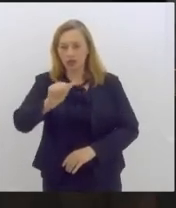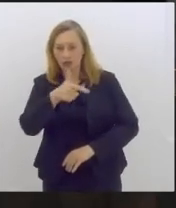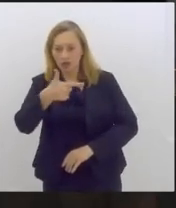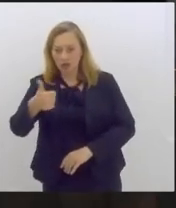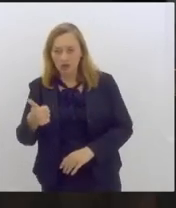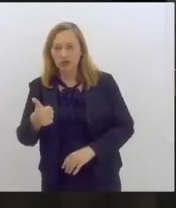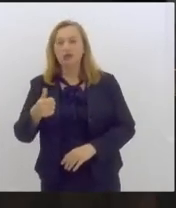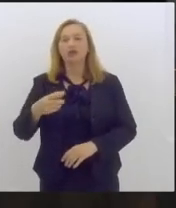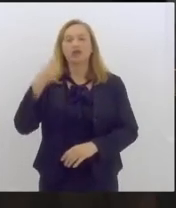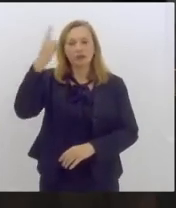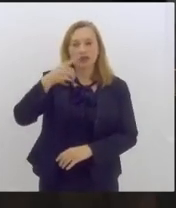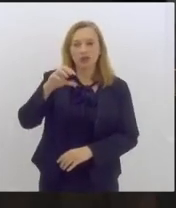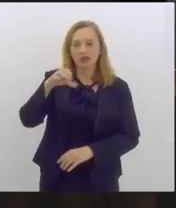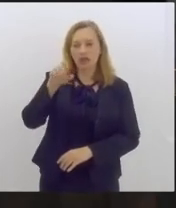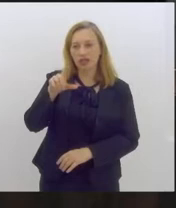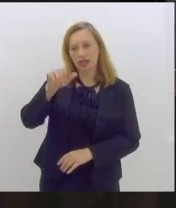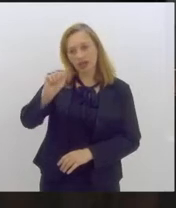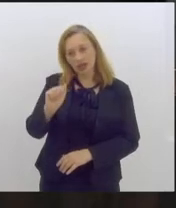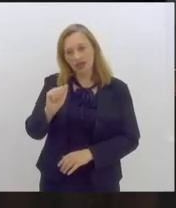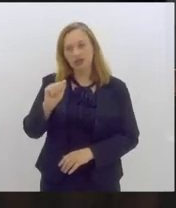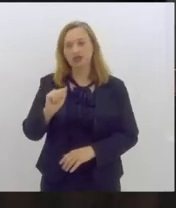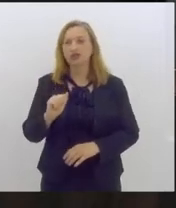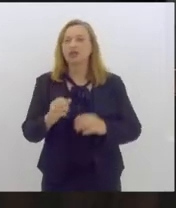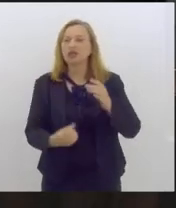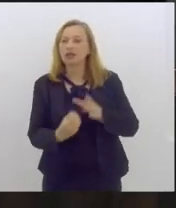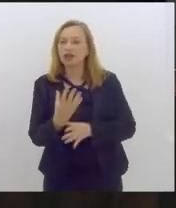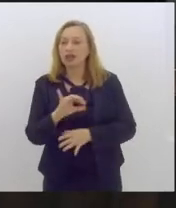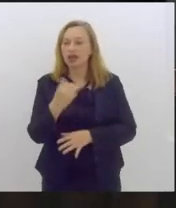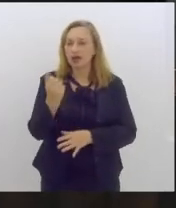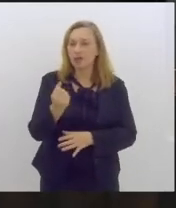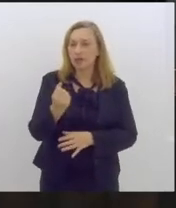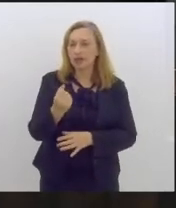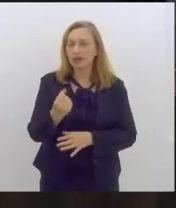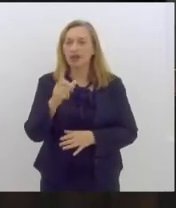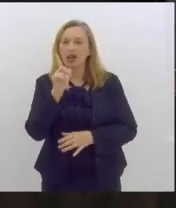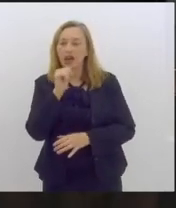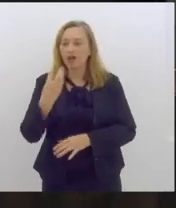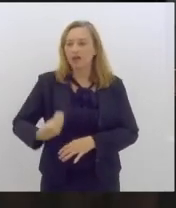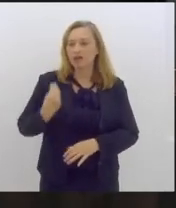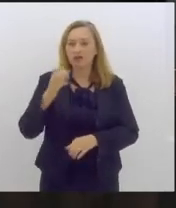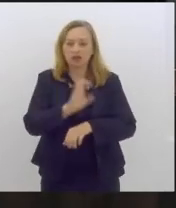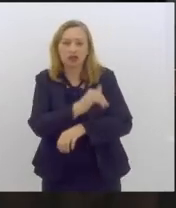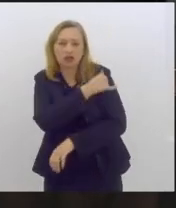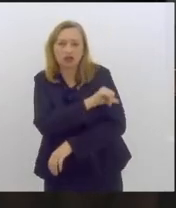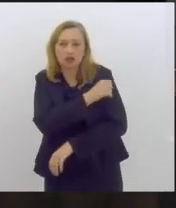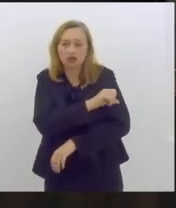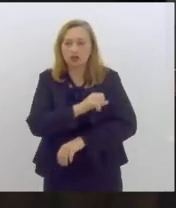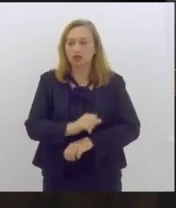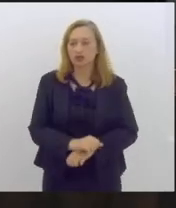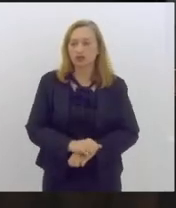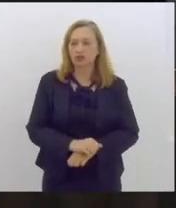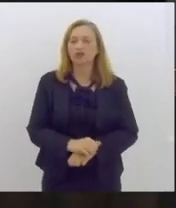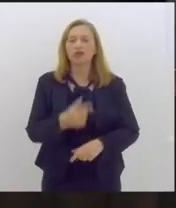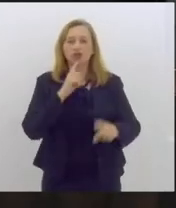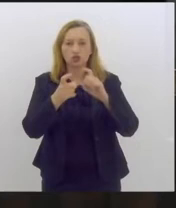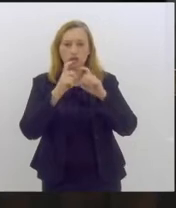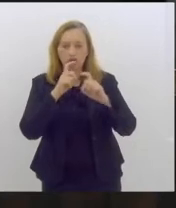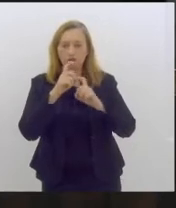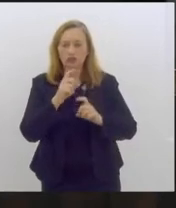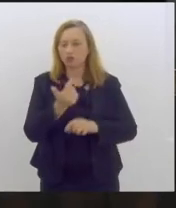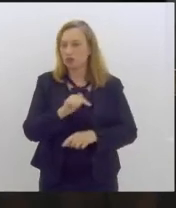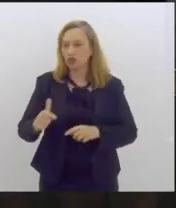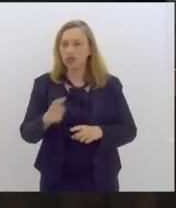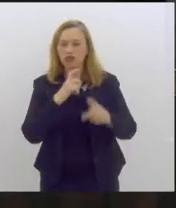autoria do deputado Márcio canela e cria a campanha permanente água é vida no estado do Rio de Janeiro na forma que menciona a discussão